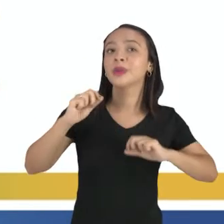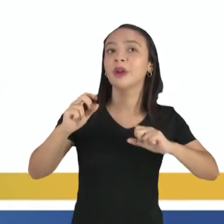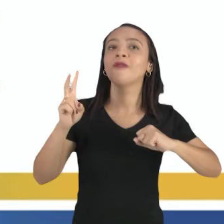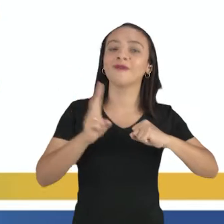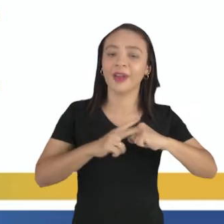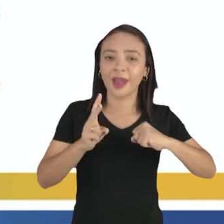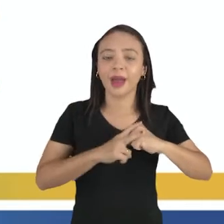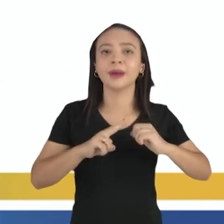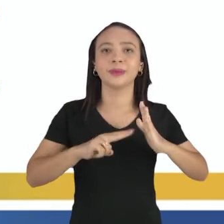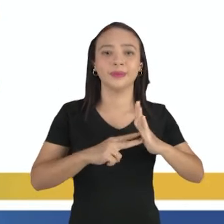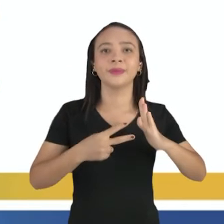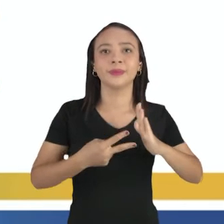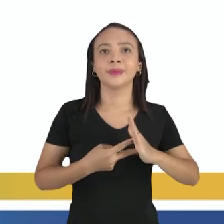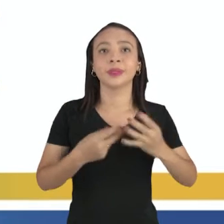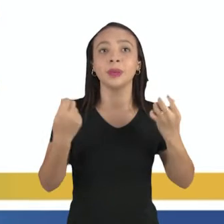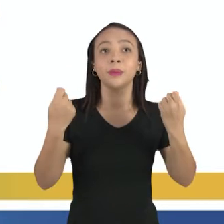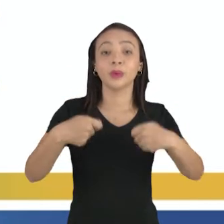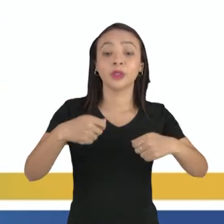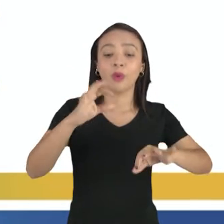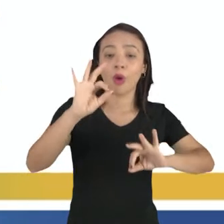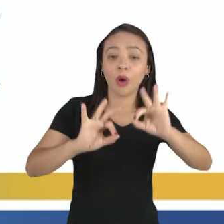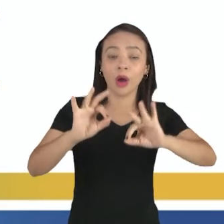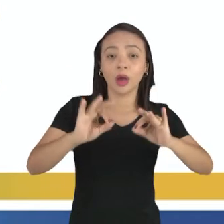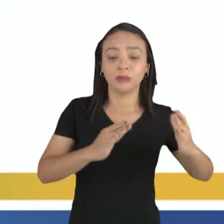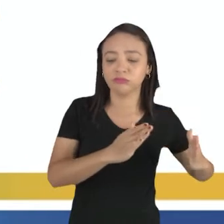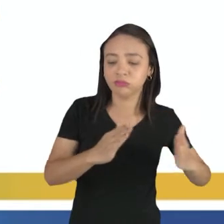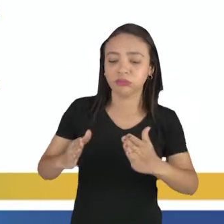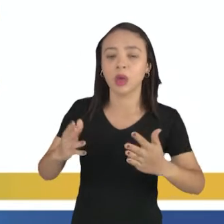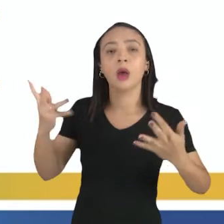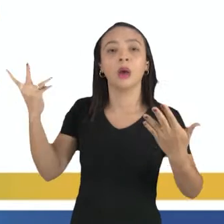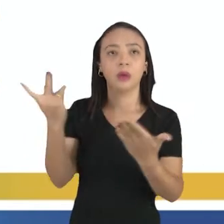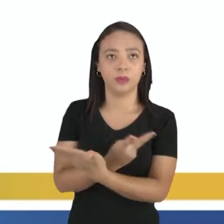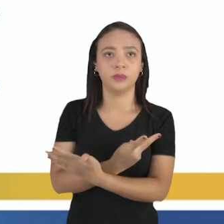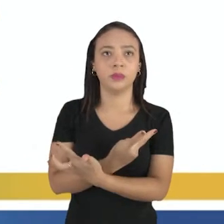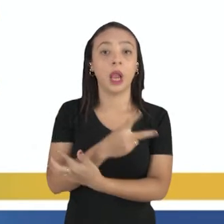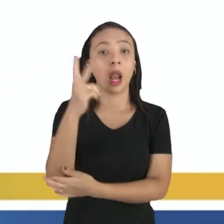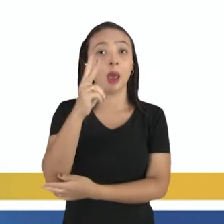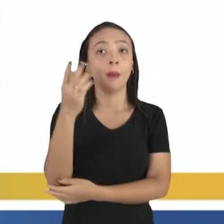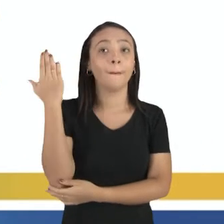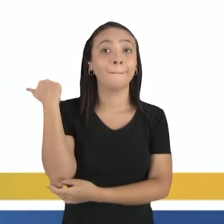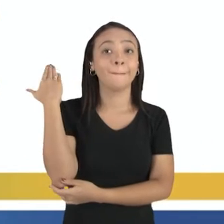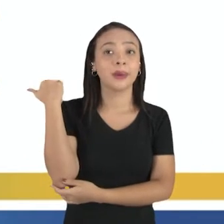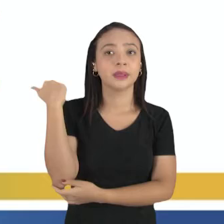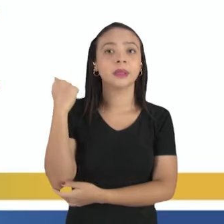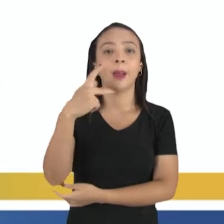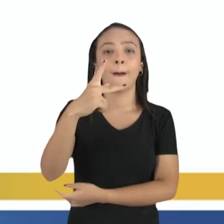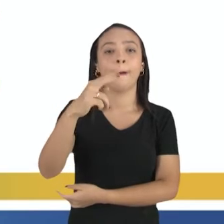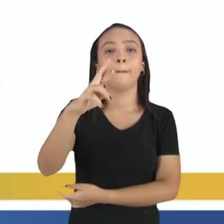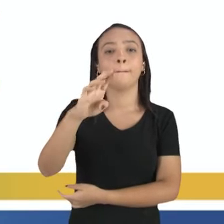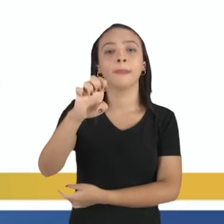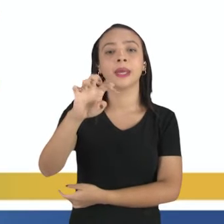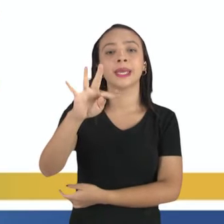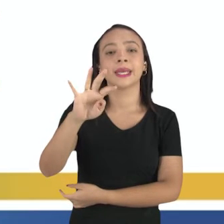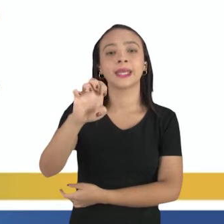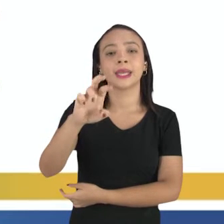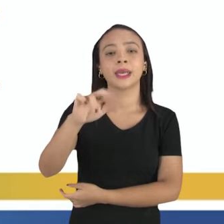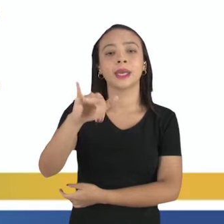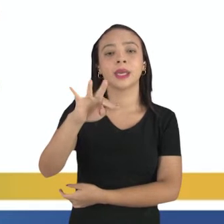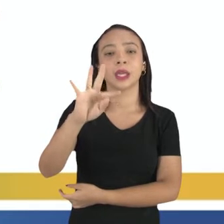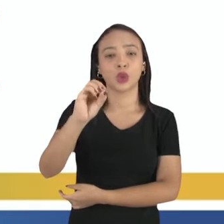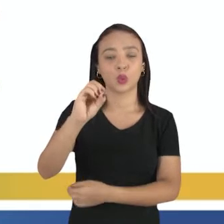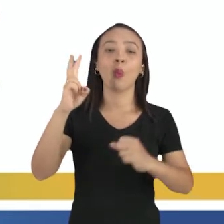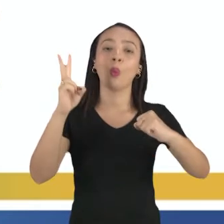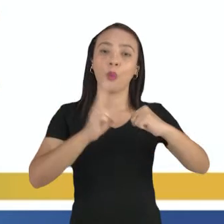verbos. Para quê? Para ordenar os acontecimentos. Lembrando que é pretérito passado. Verbos